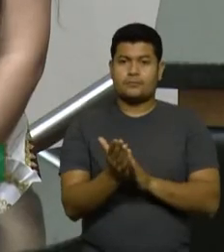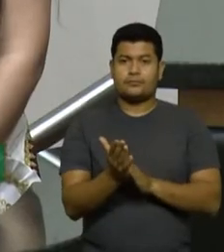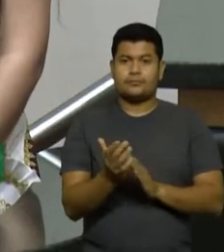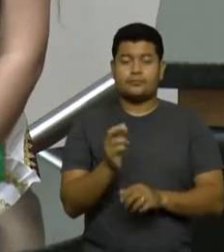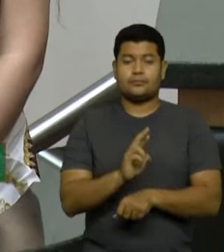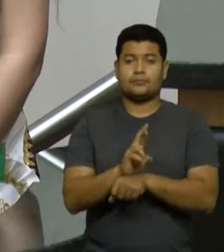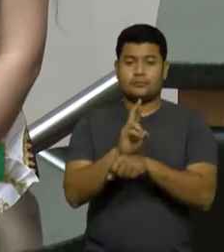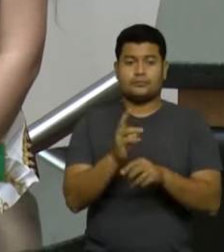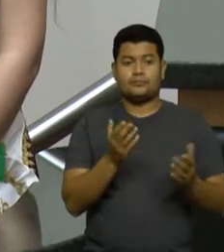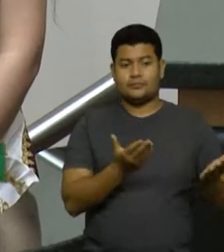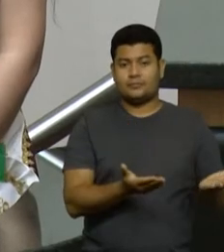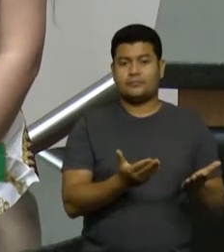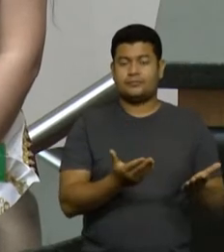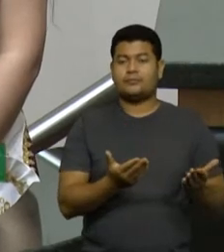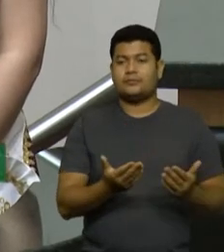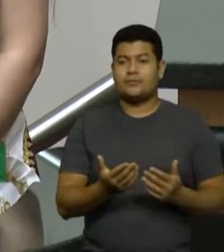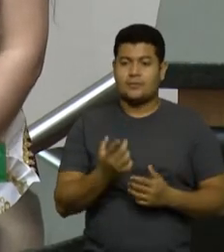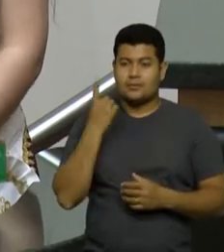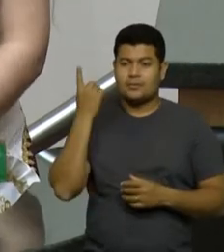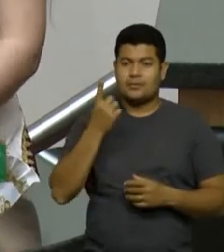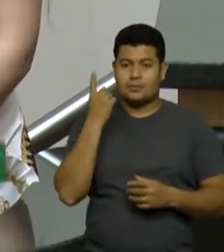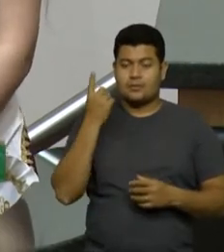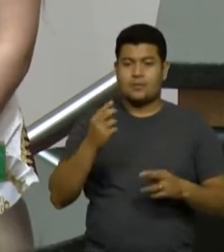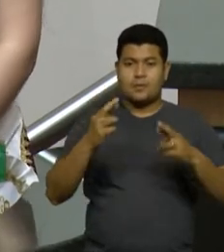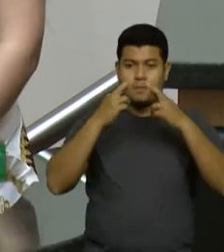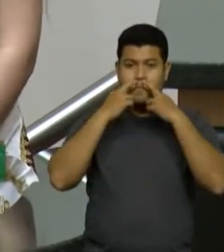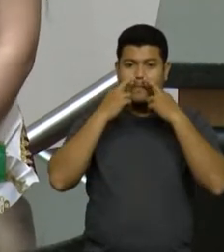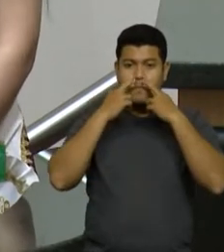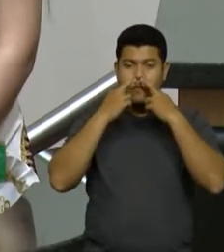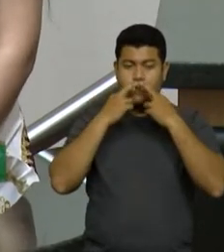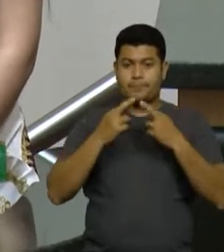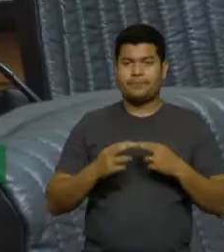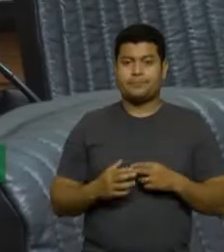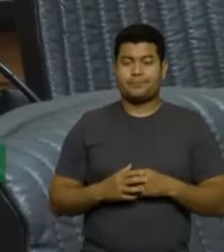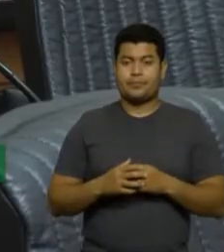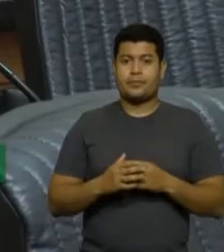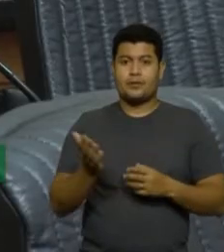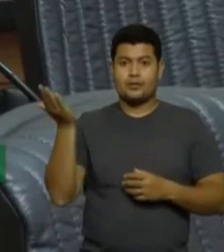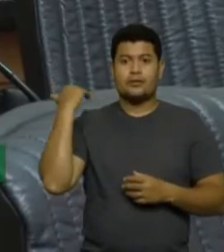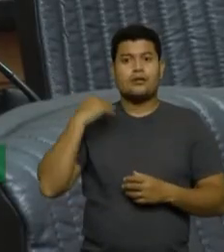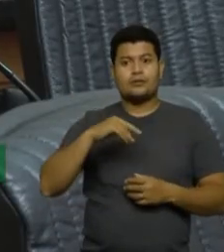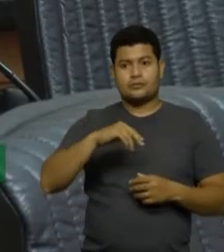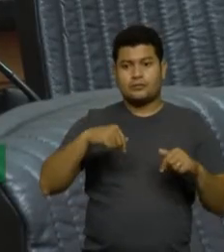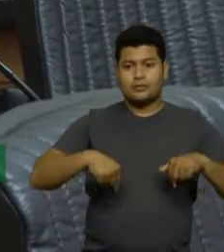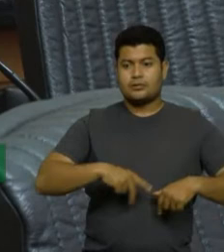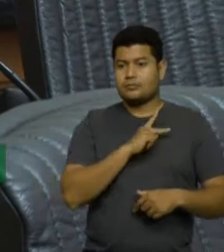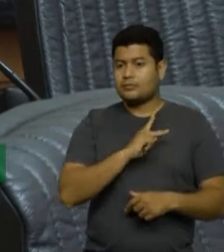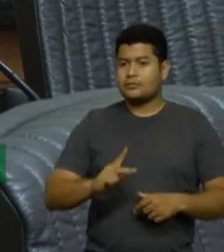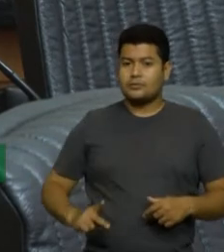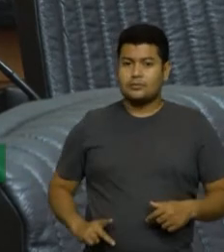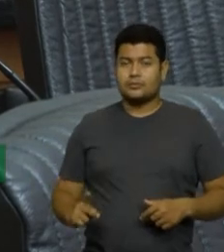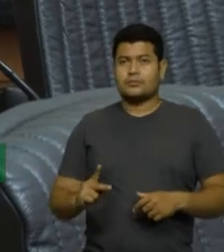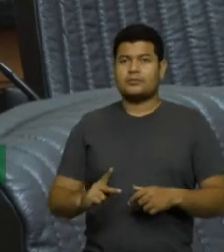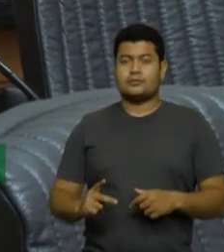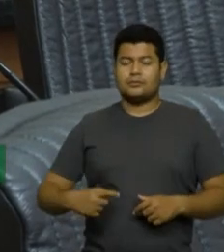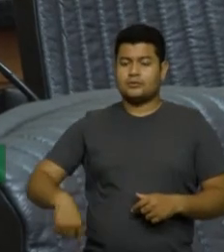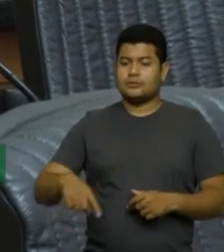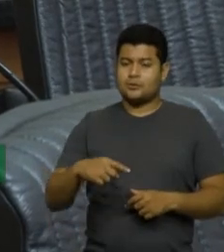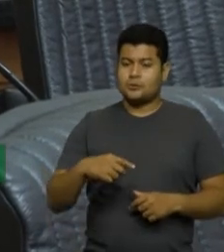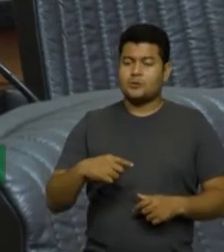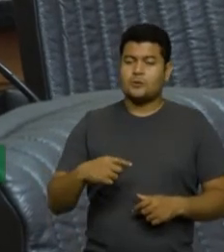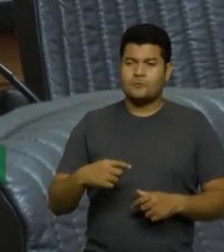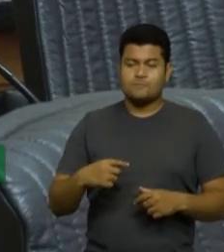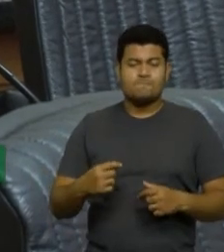amigo, meu irmão, nosso deputado Romildo Titon, que já foi presidente dessa casa, Abidão Batista, tem muito orgulho de ter